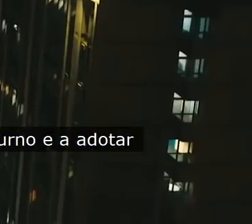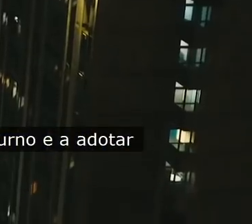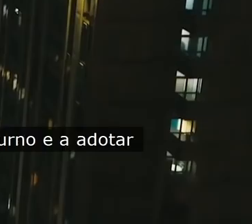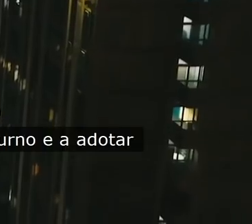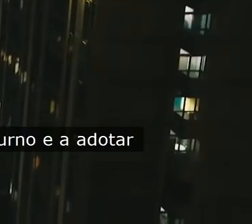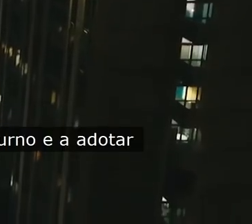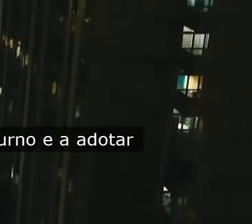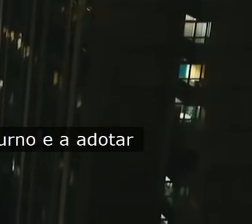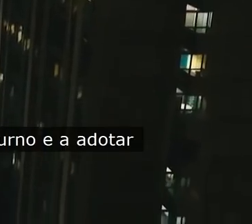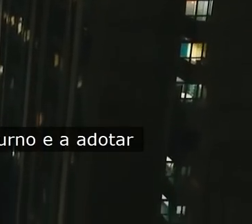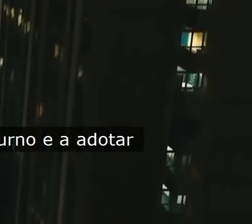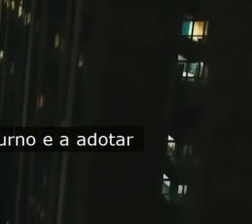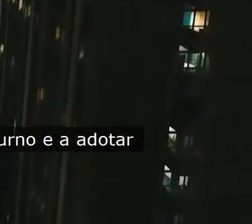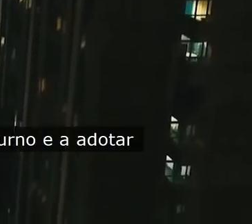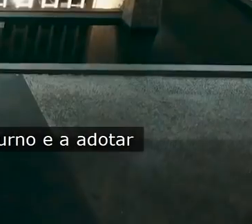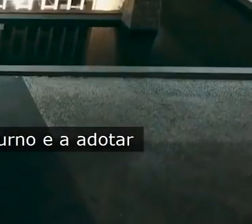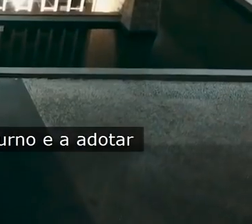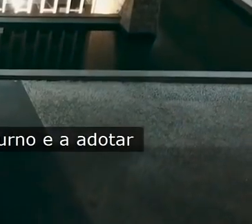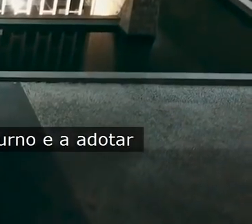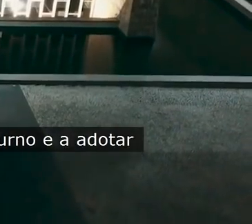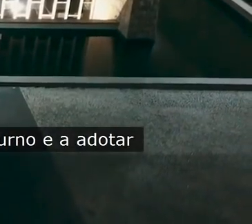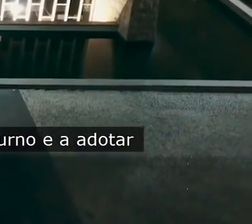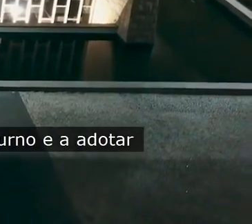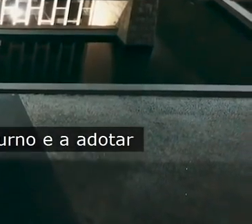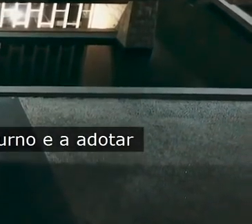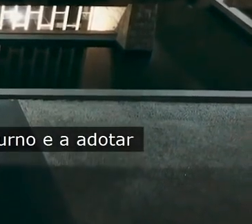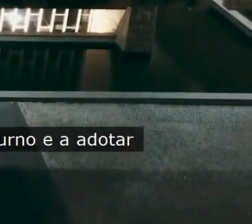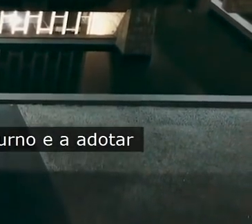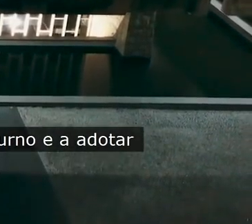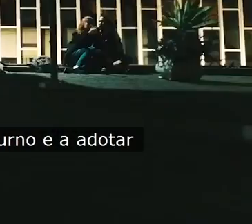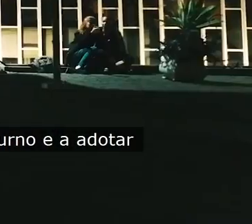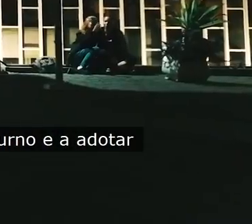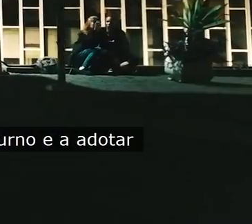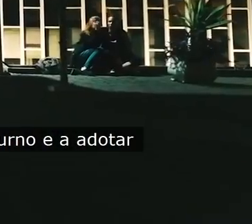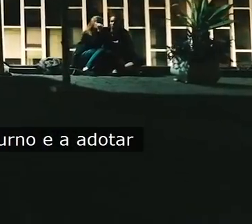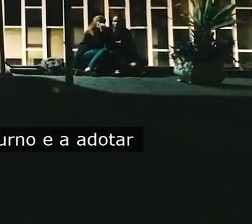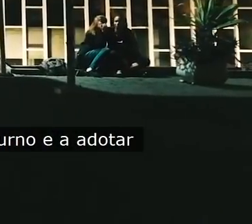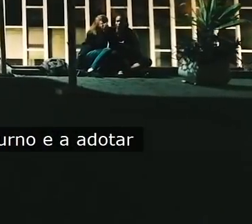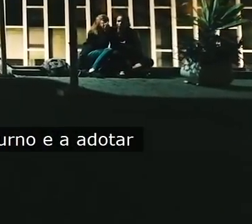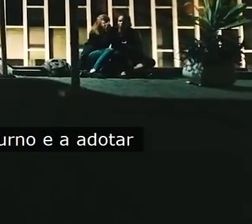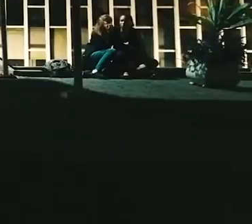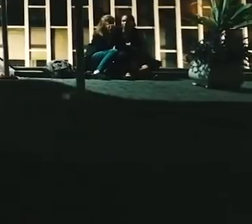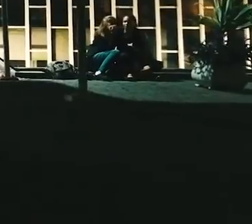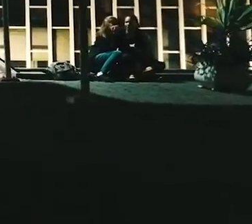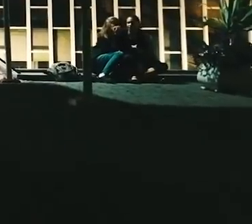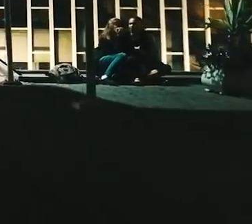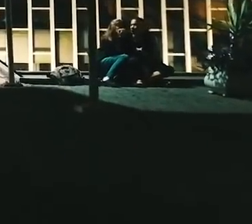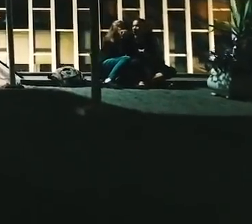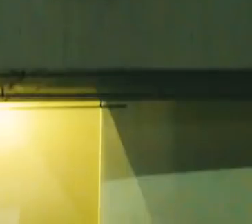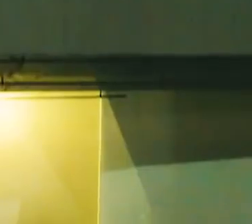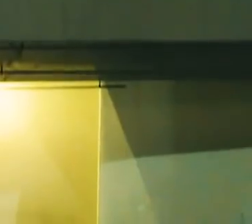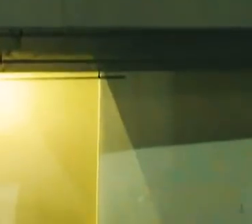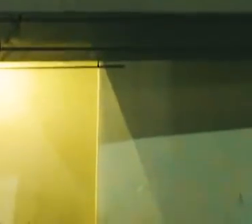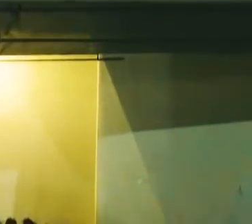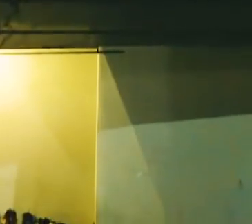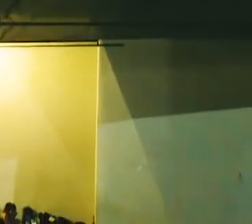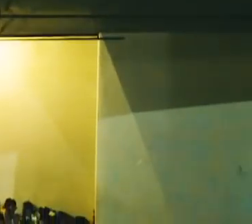universidade a oferecer ensino superior noturno e a adotar a política de cotas no vestibular.